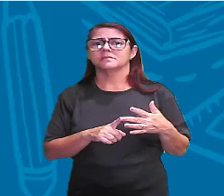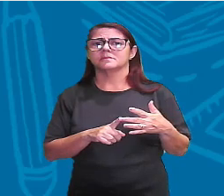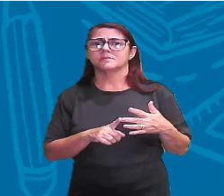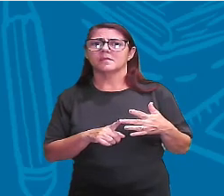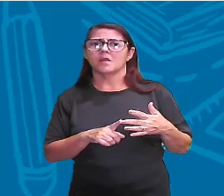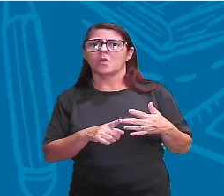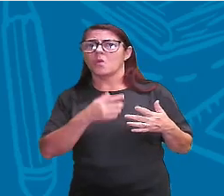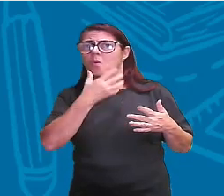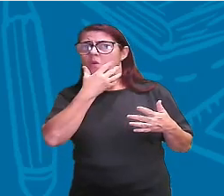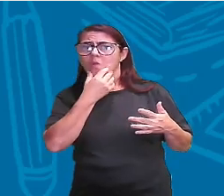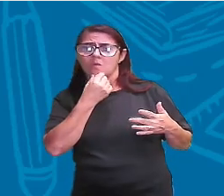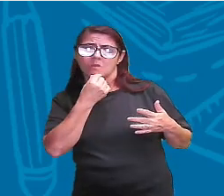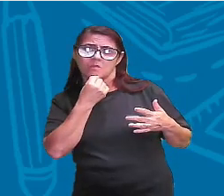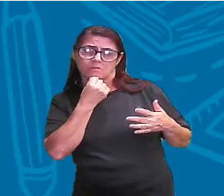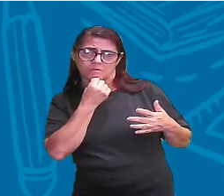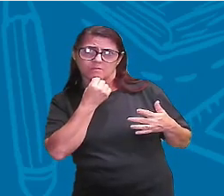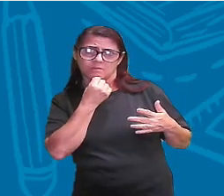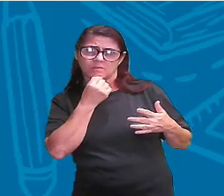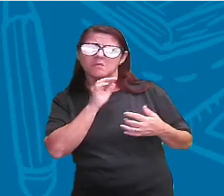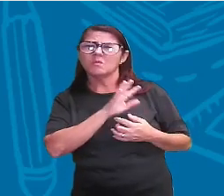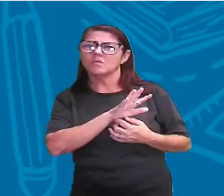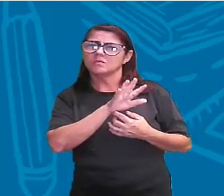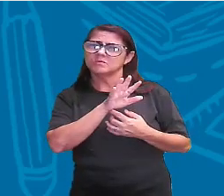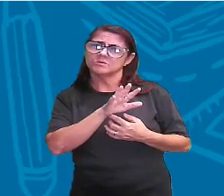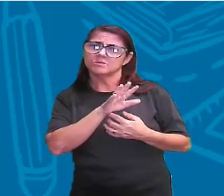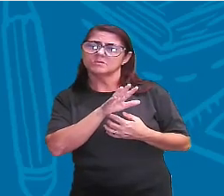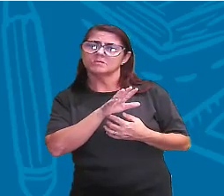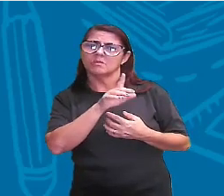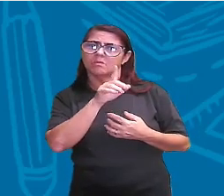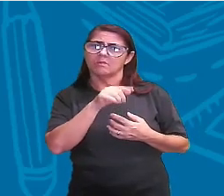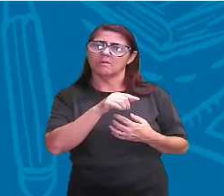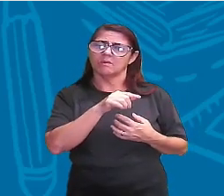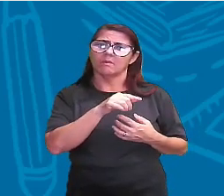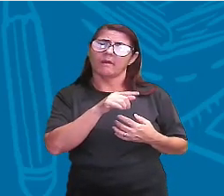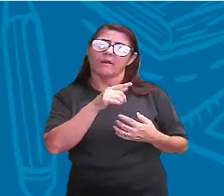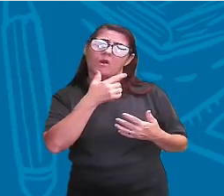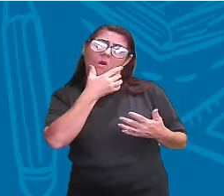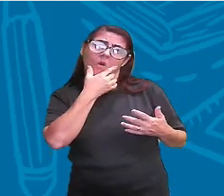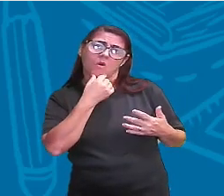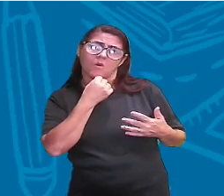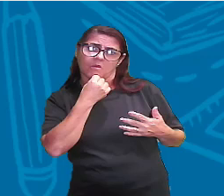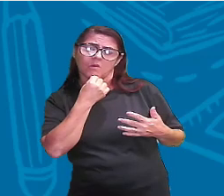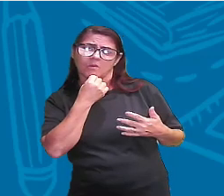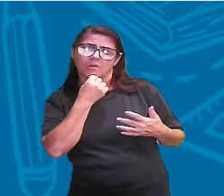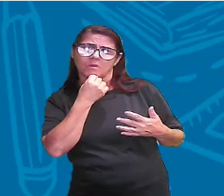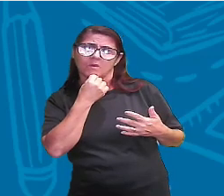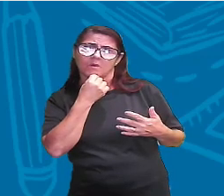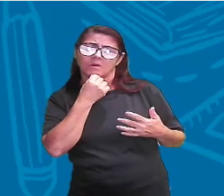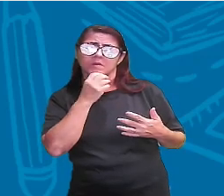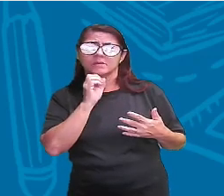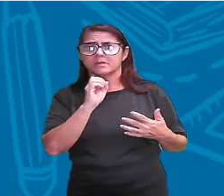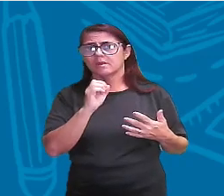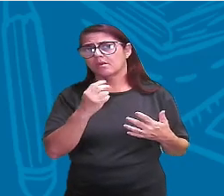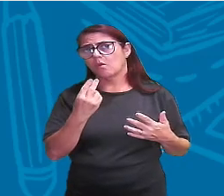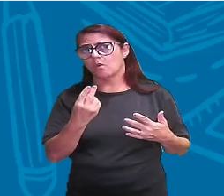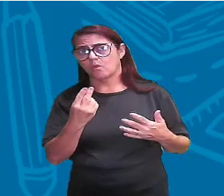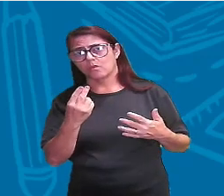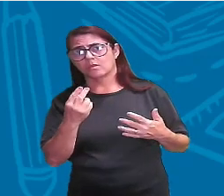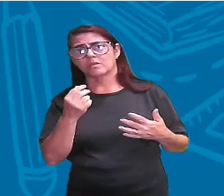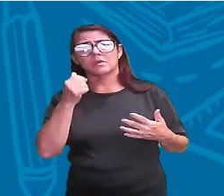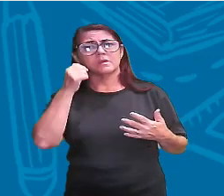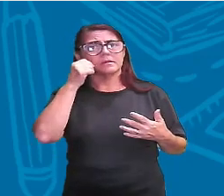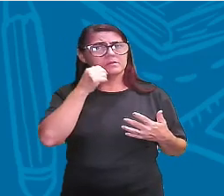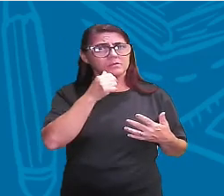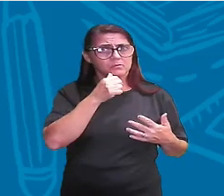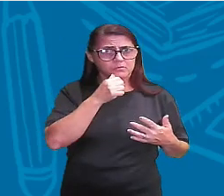a masculino, que é referindo-se a ele, no caso dele. Her, aí referindo-se a ela. Então, nós